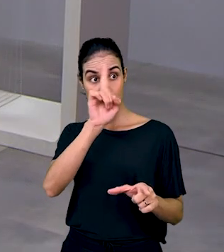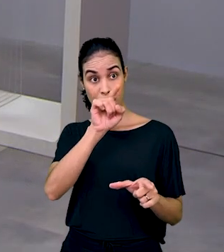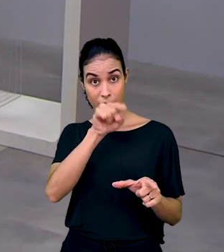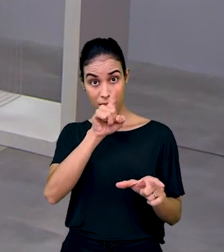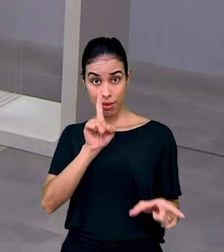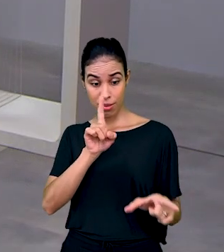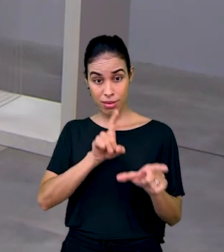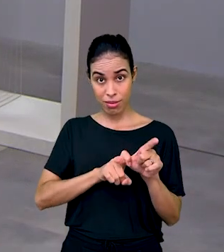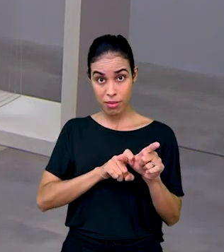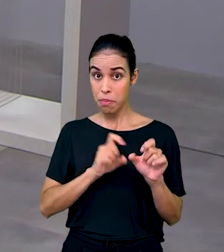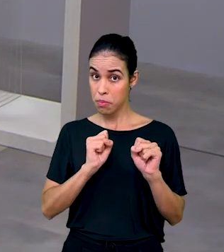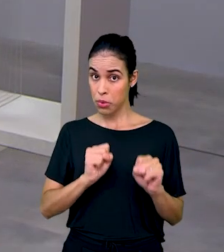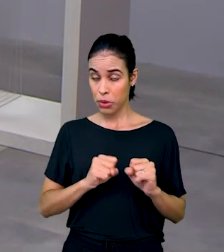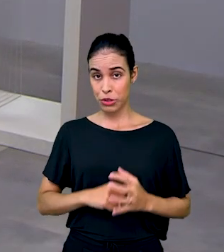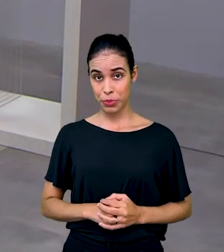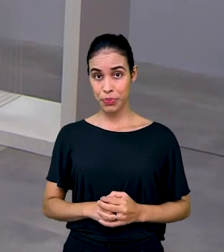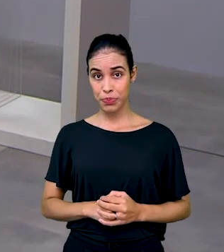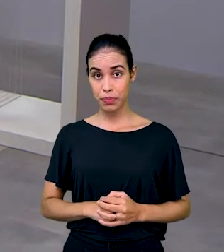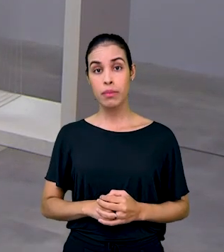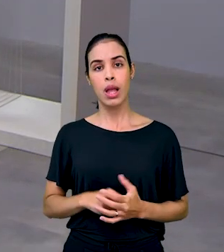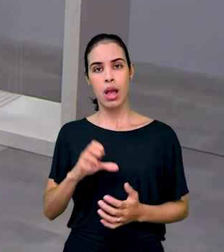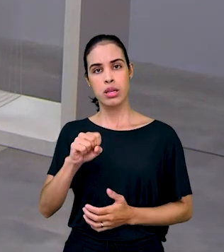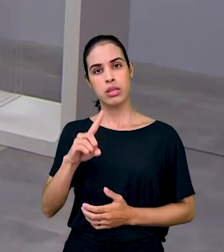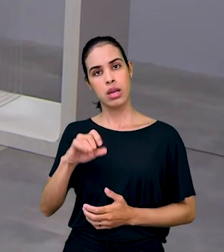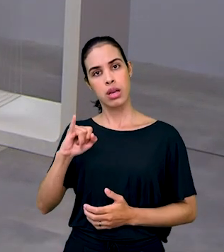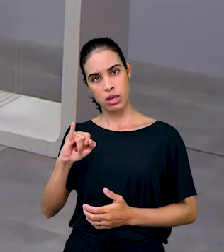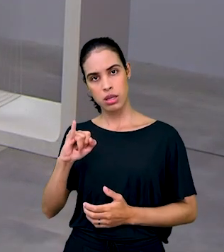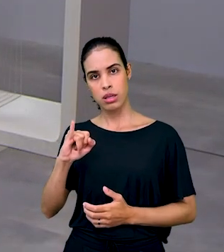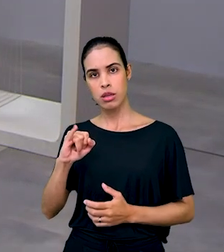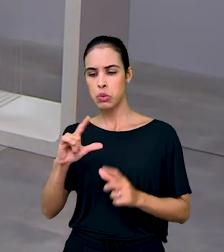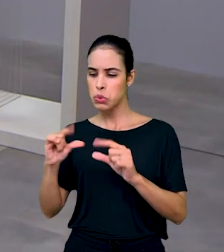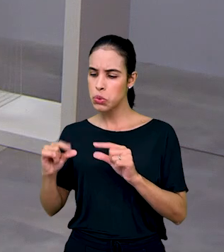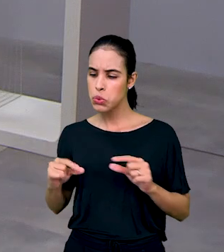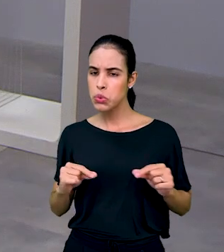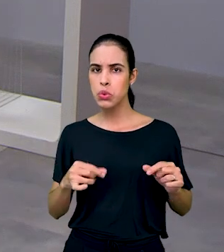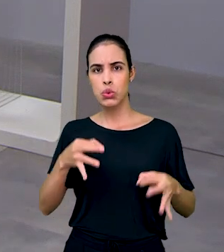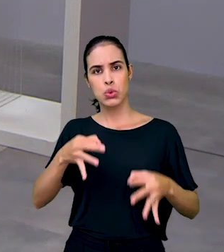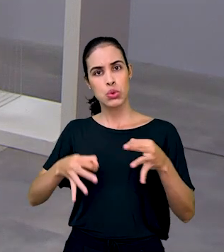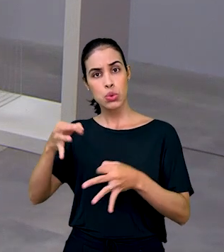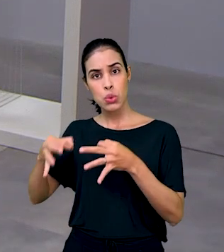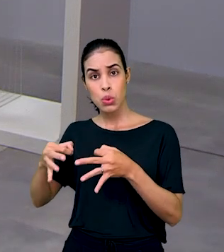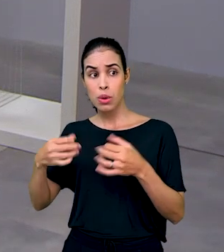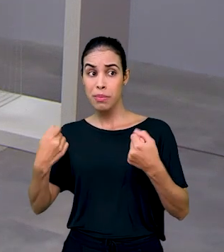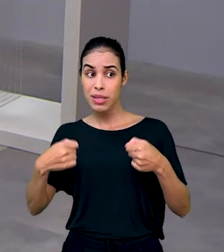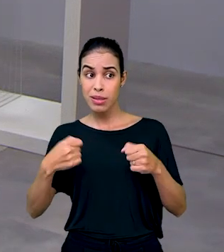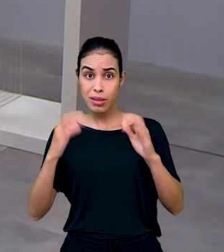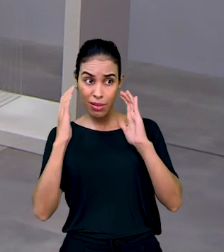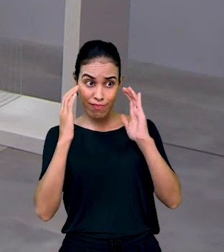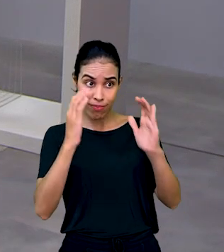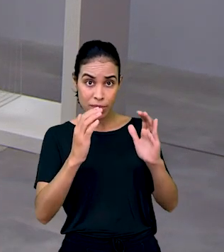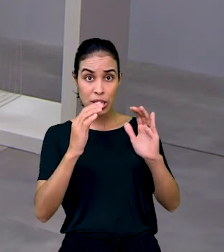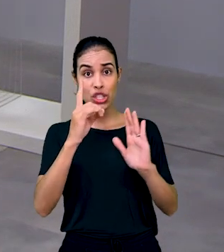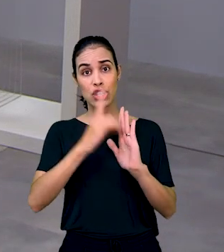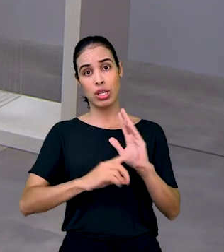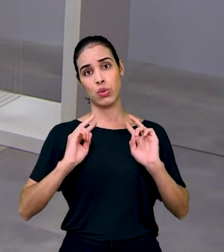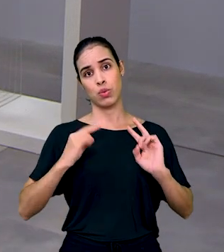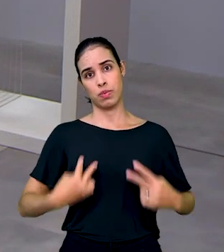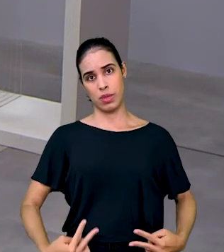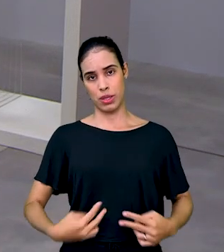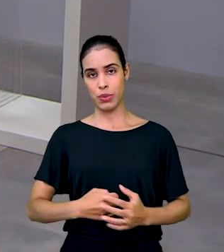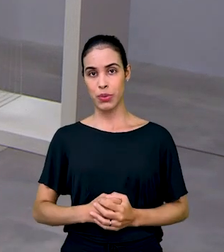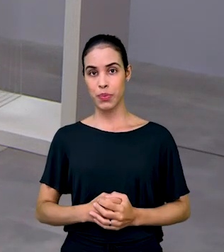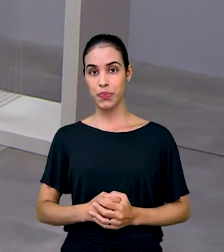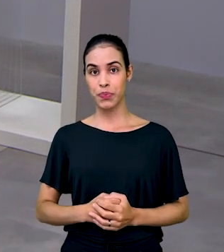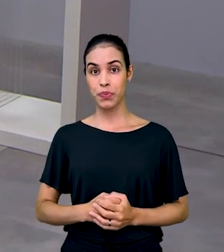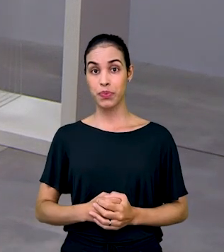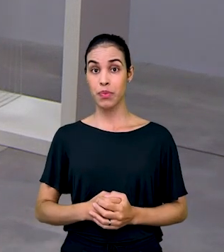A decisão da Seção 2 de Dissídios Individuais do TST levou em conta o princípio da dignidade da pessoa humana. E quem tem os detalhes desse